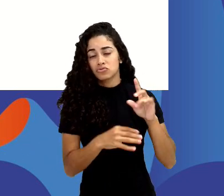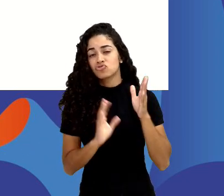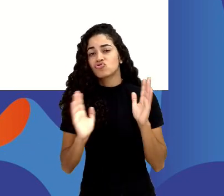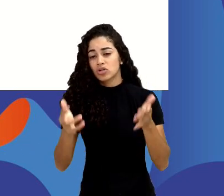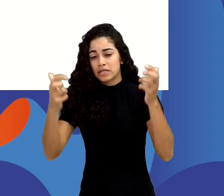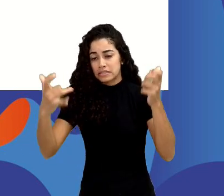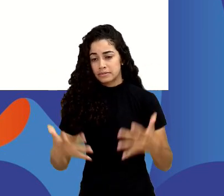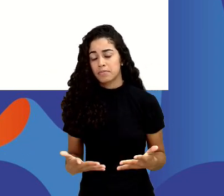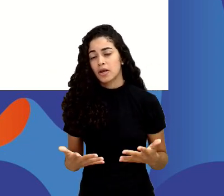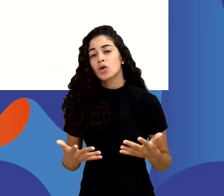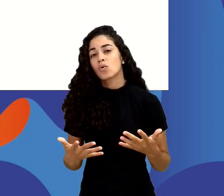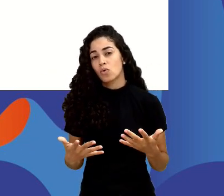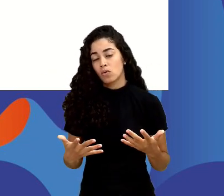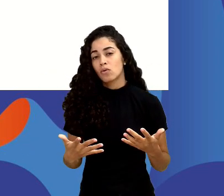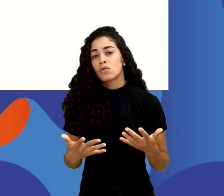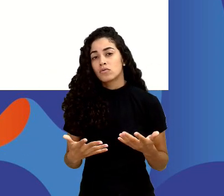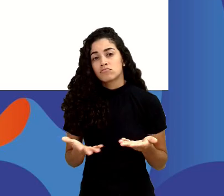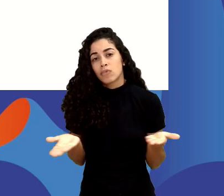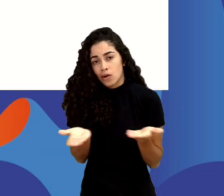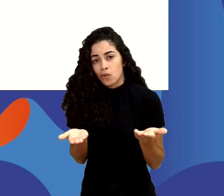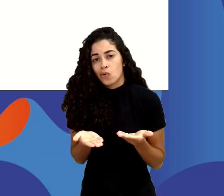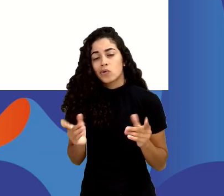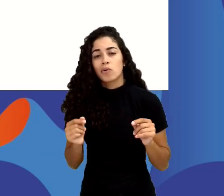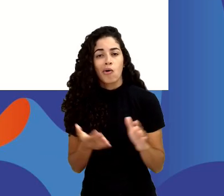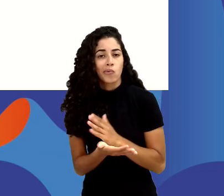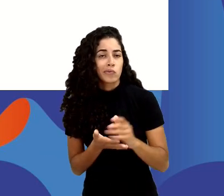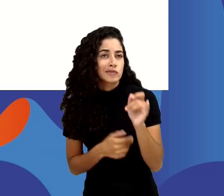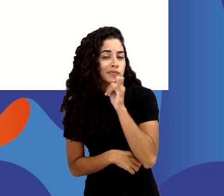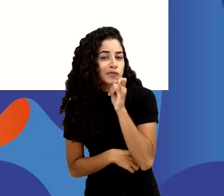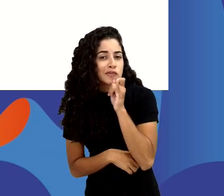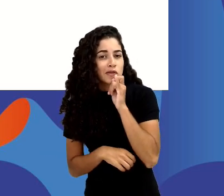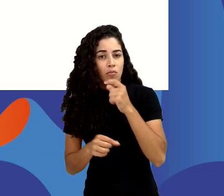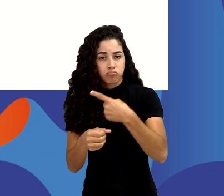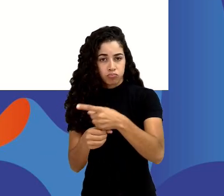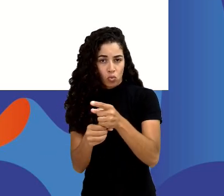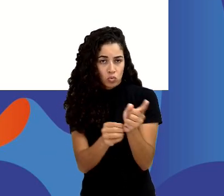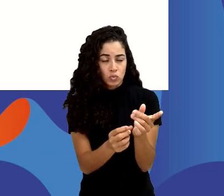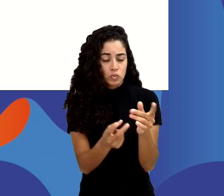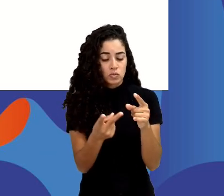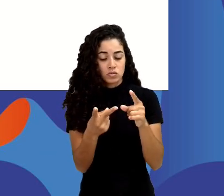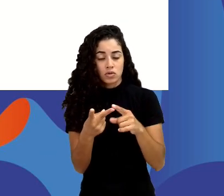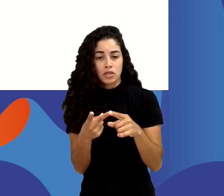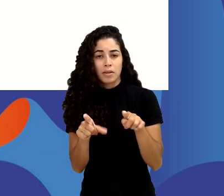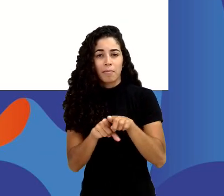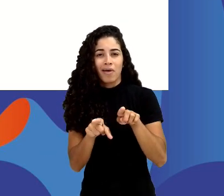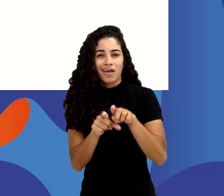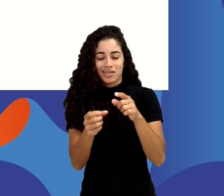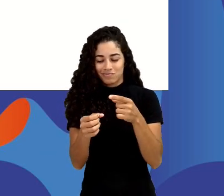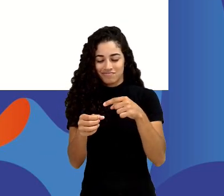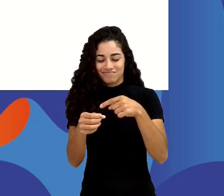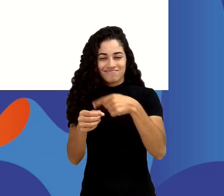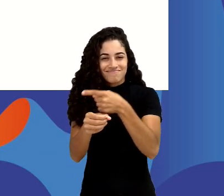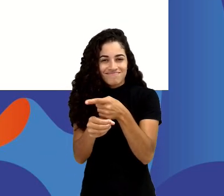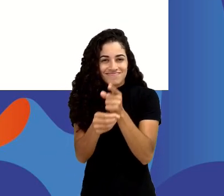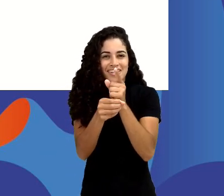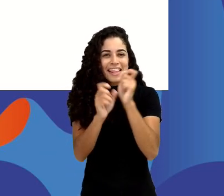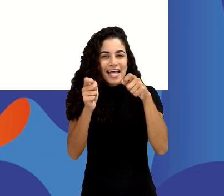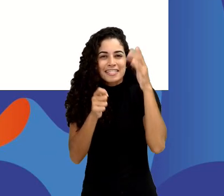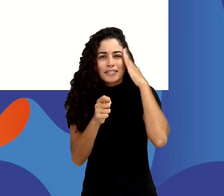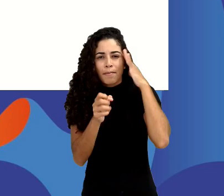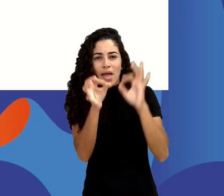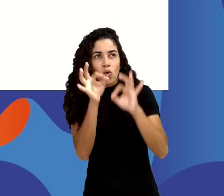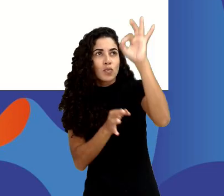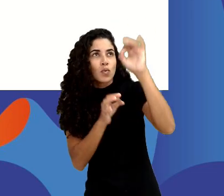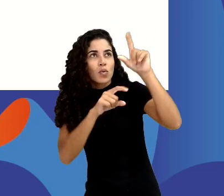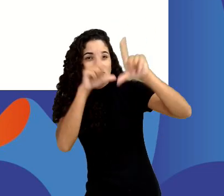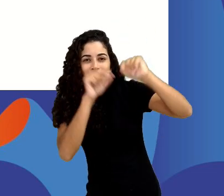citou aqui ainda agora algumas, como por exemplo a bússola e o astrolábio, mas em que é que isso contribuiu